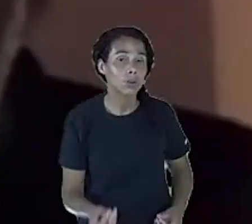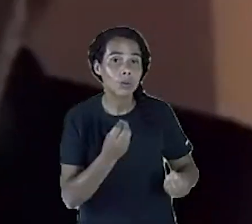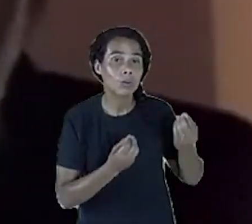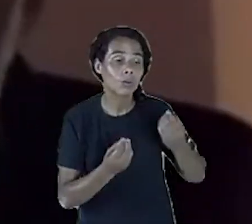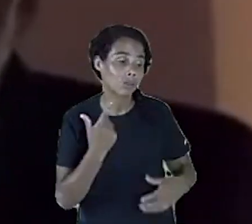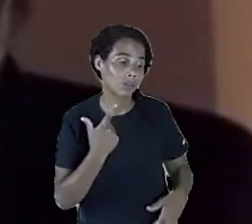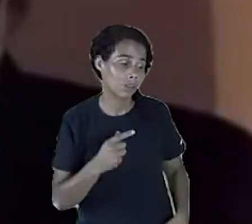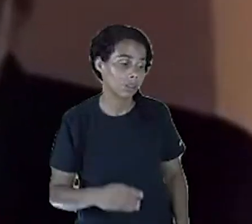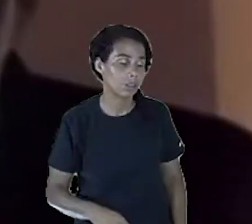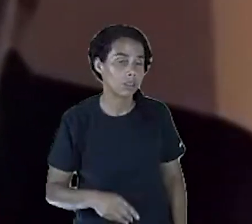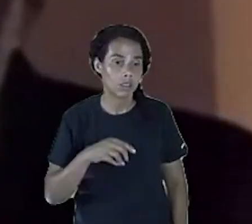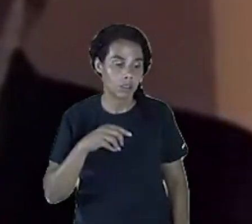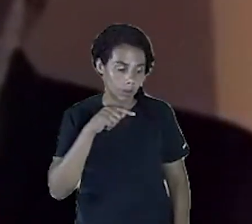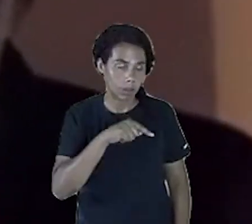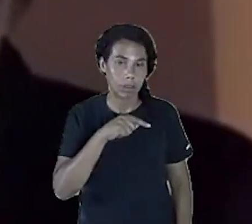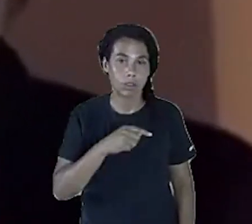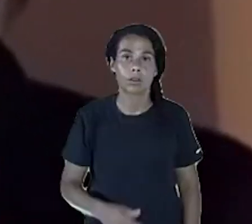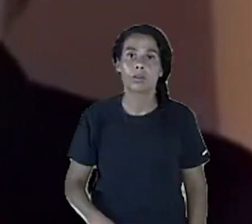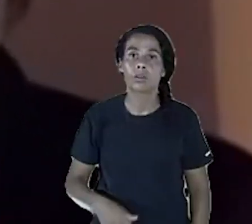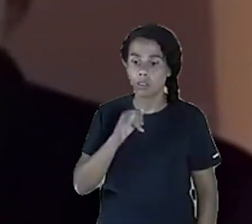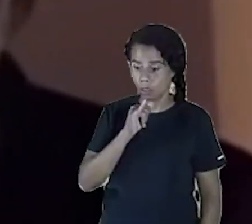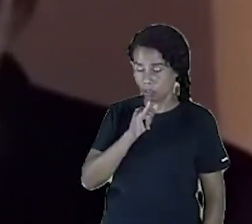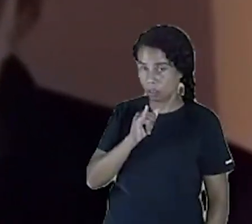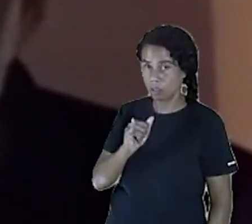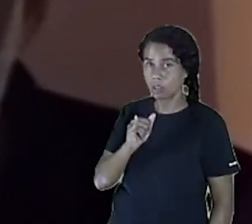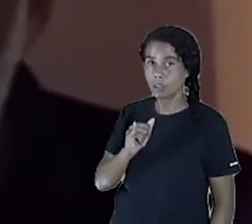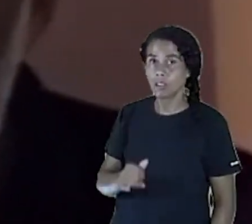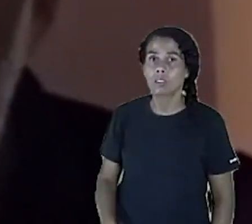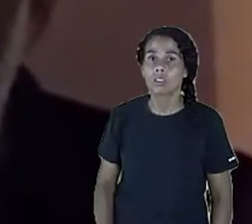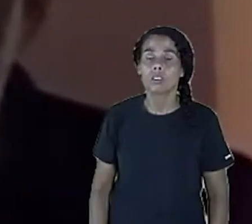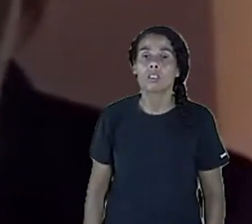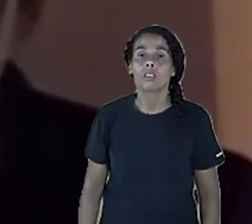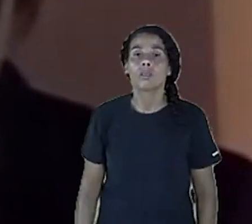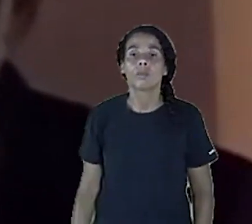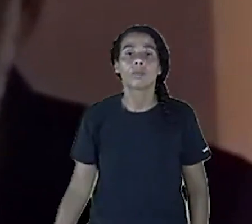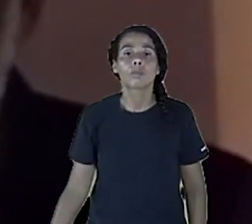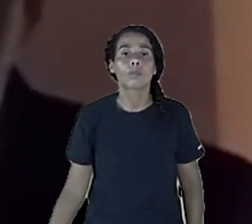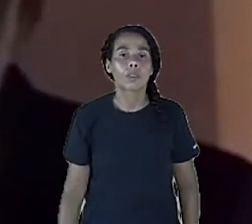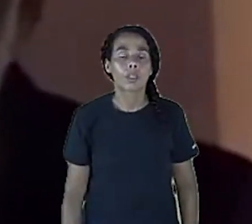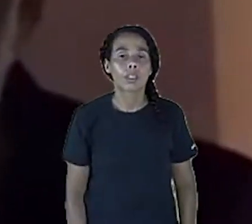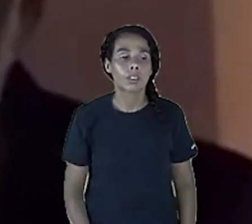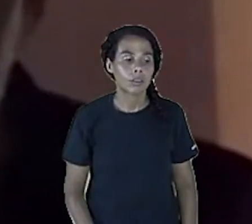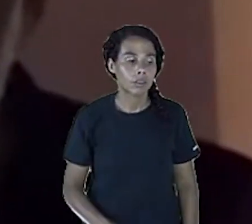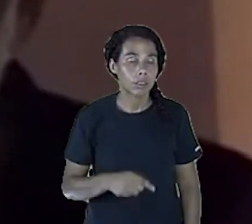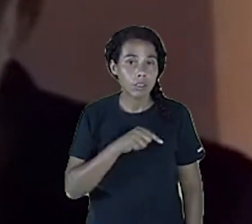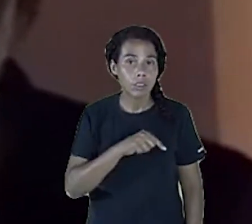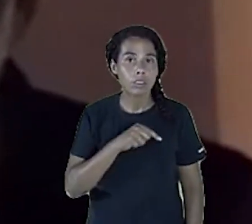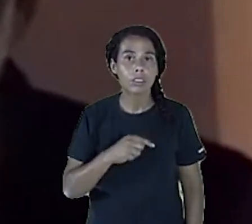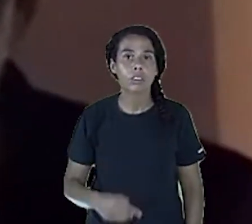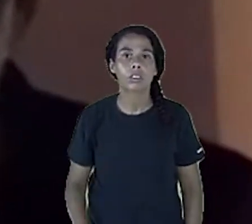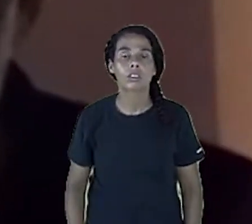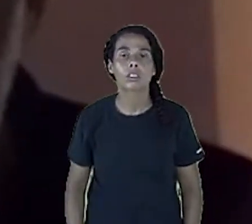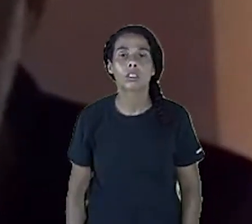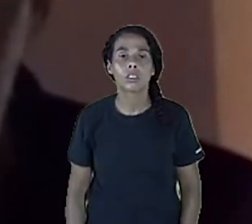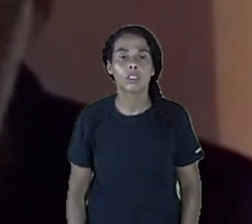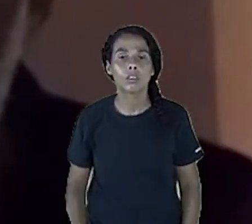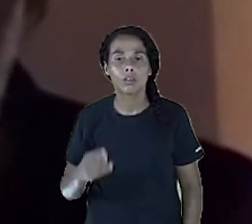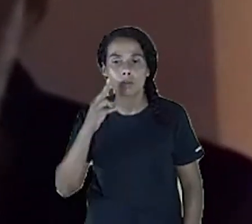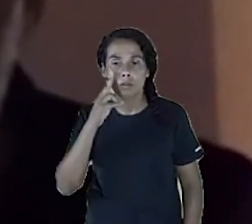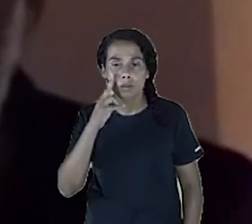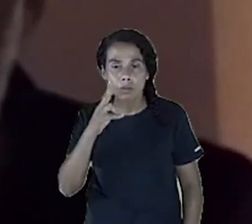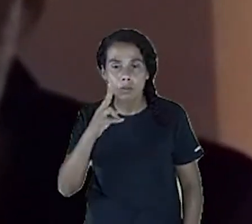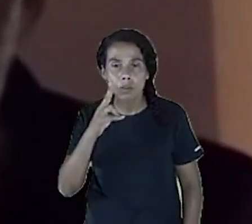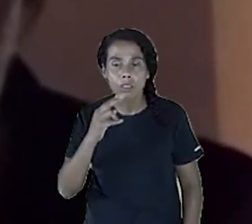Mas é aquilo, voltamos àquela questão de a necessidade de registrar, desde que a necessidade